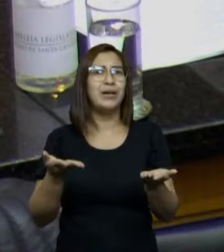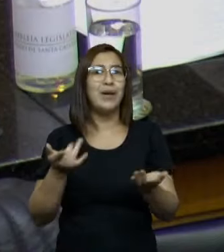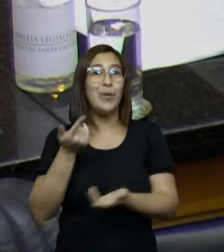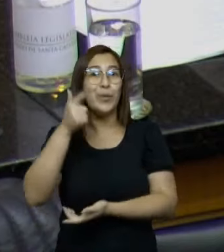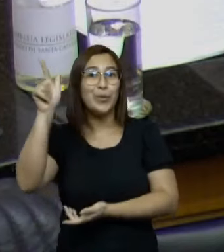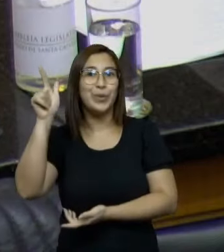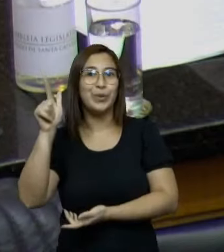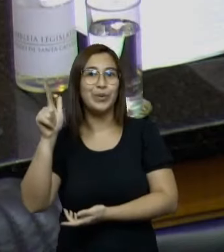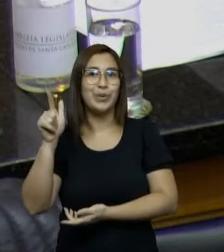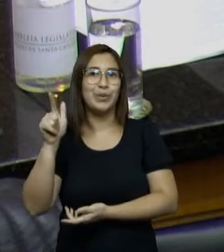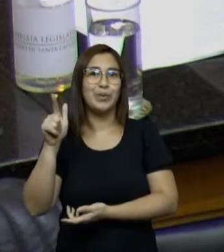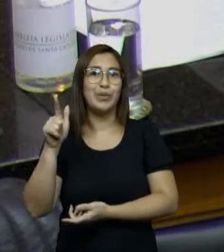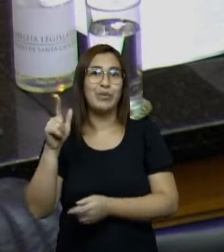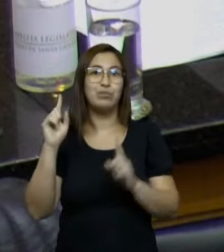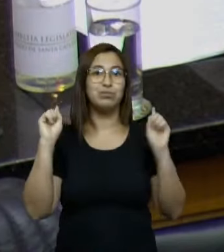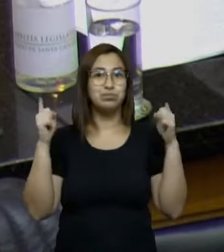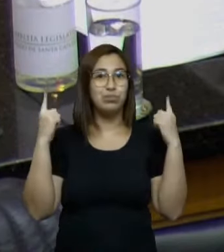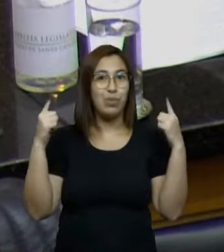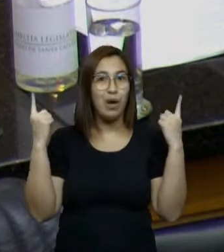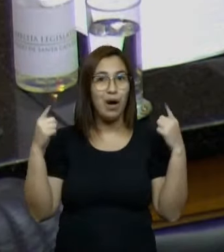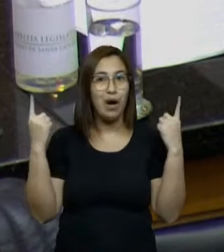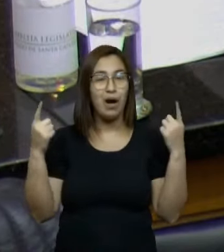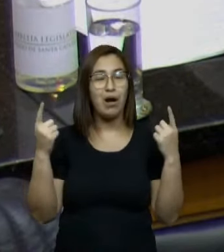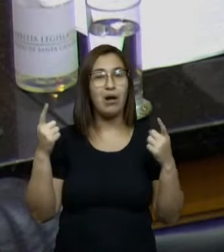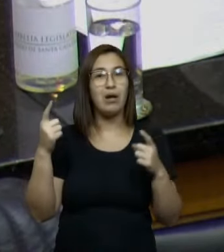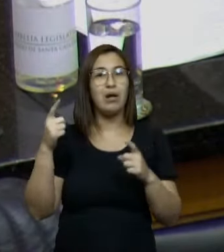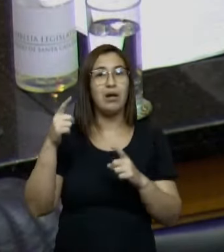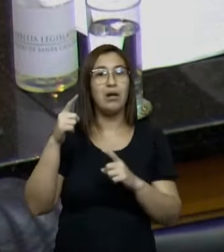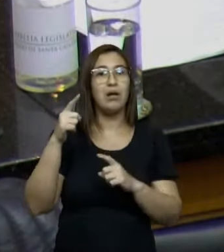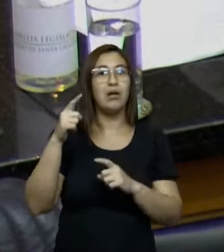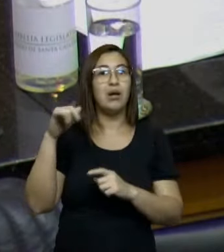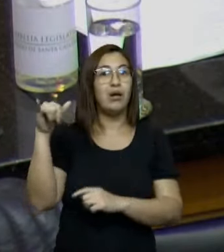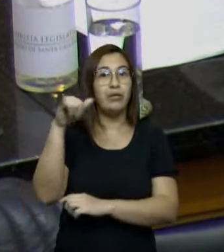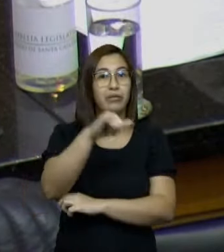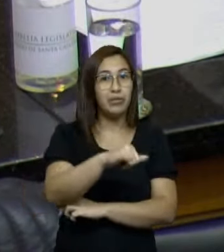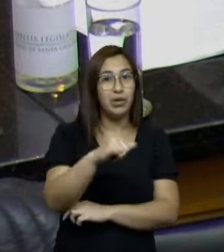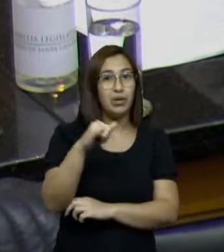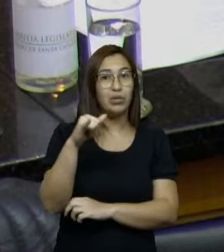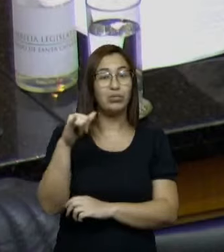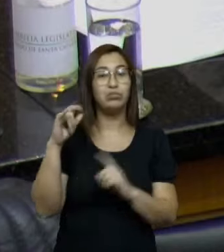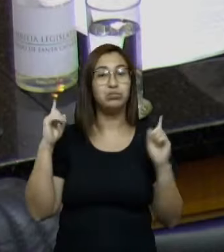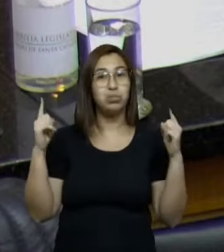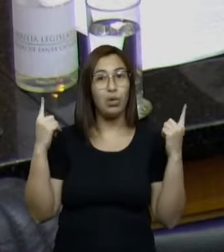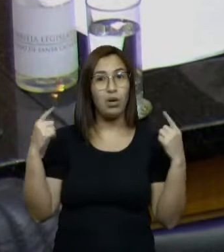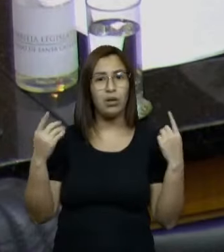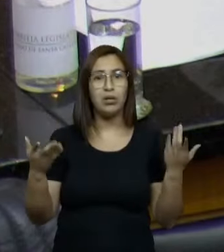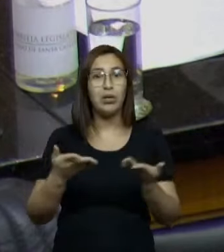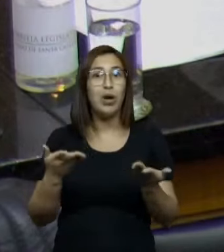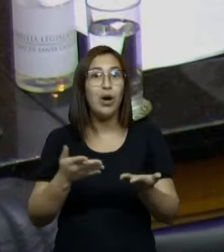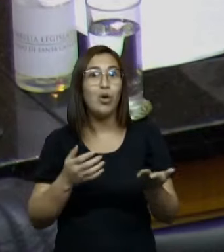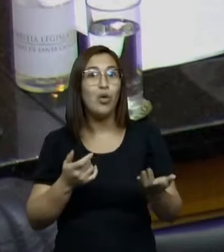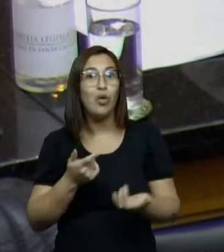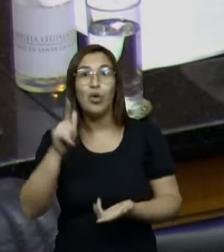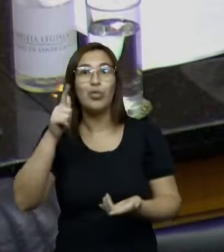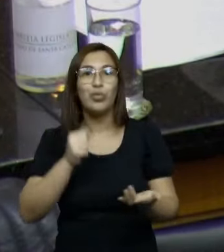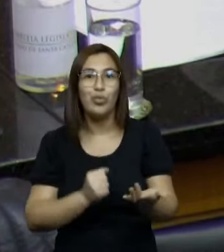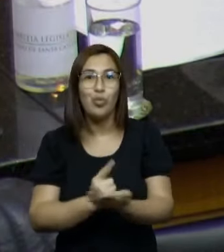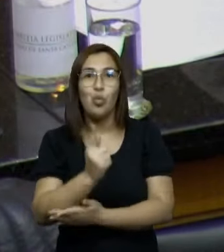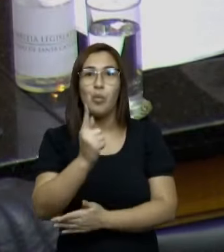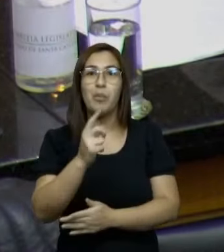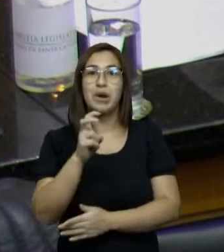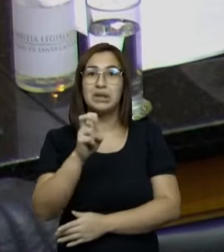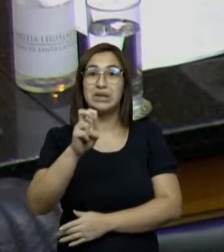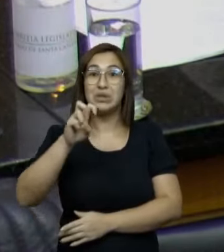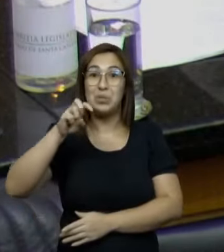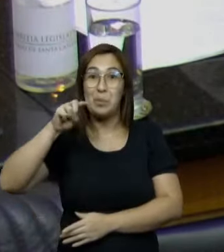da ambulância, né, usando o avião da ambulância, e agora ele compra por 5 milhões